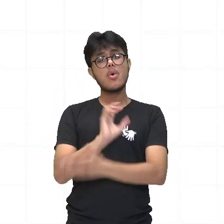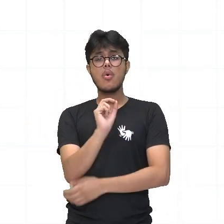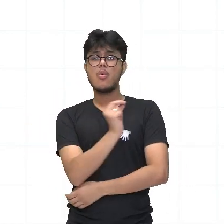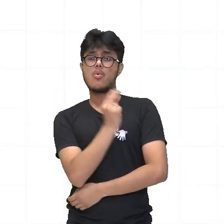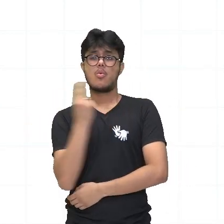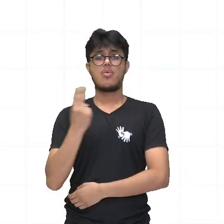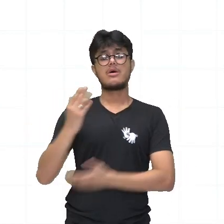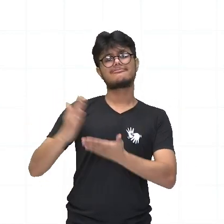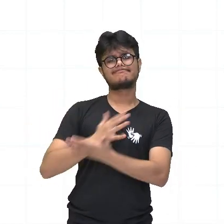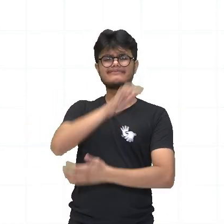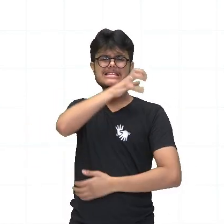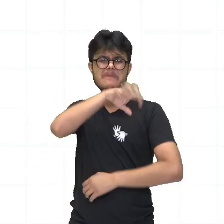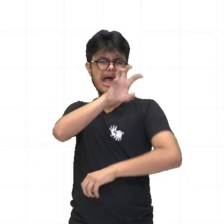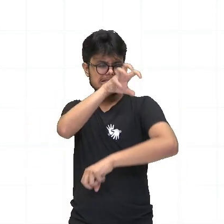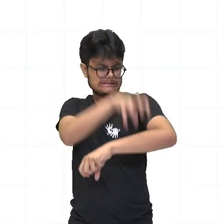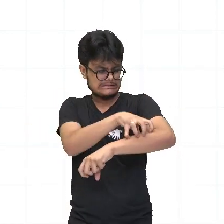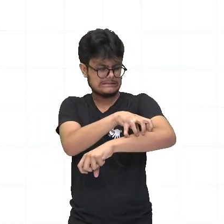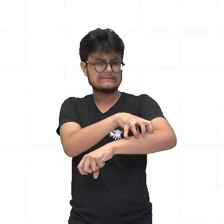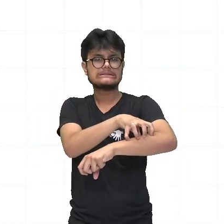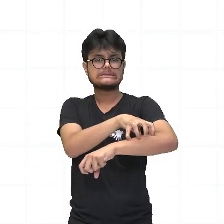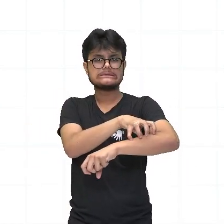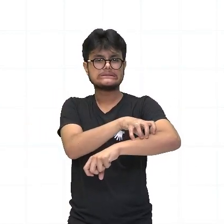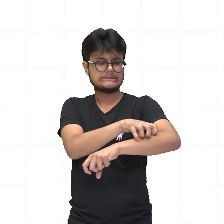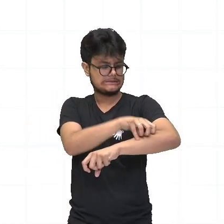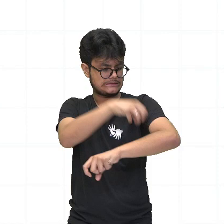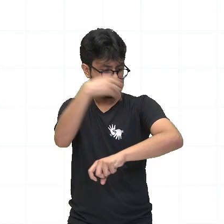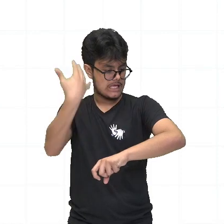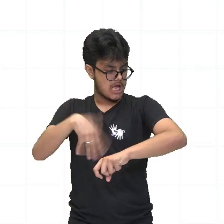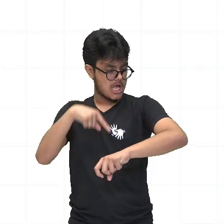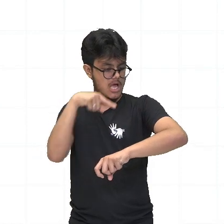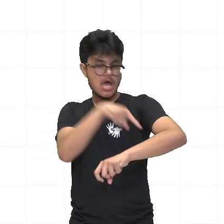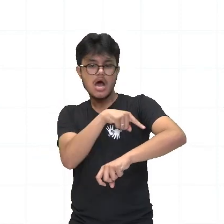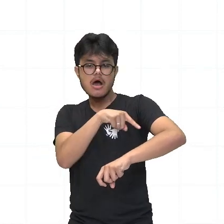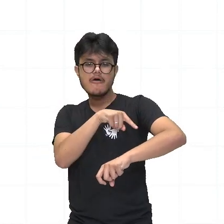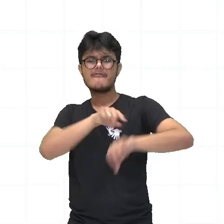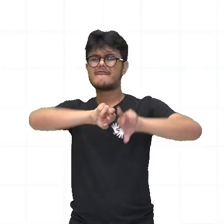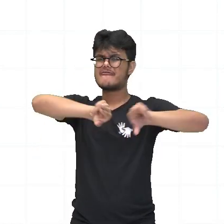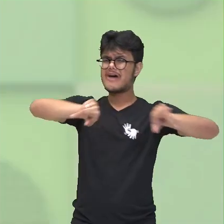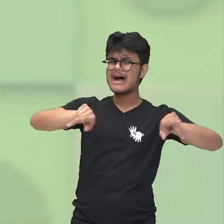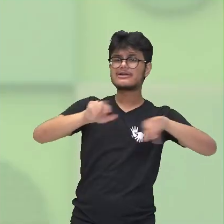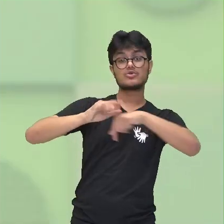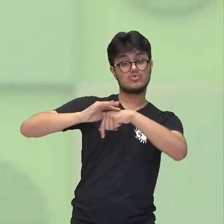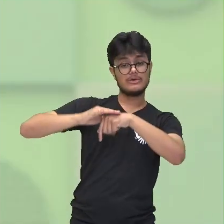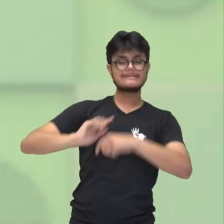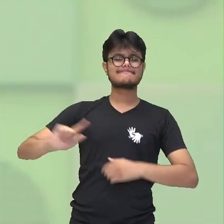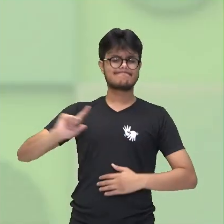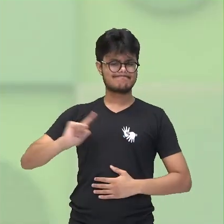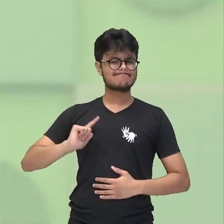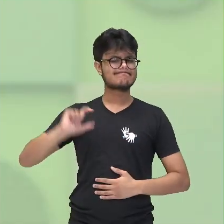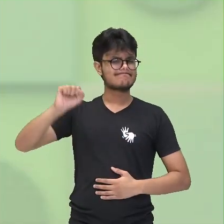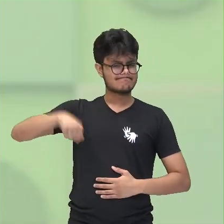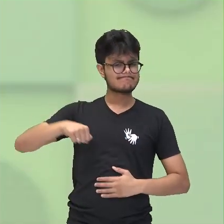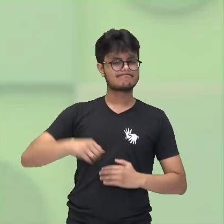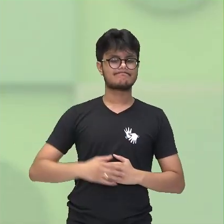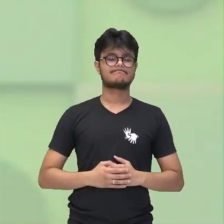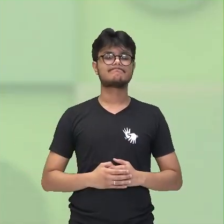causados por animais. Então, a gente consegue observar que existem vários meios de ter ali uma